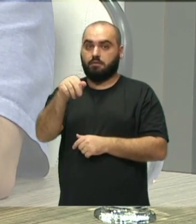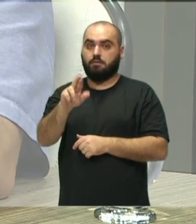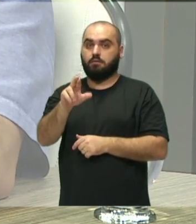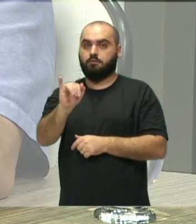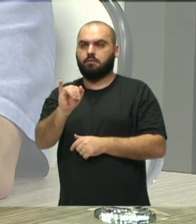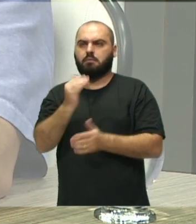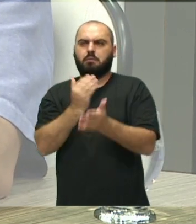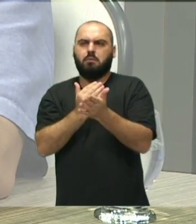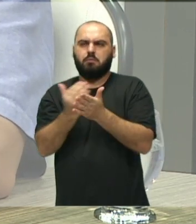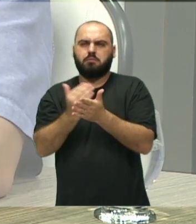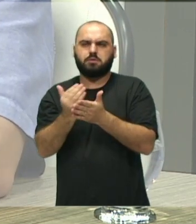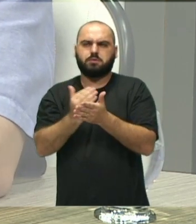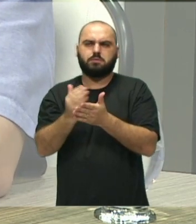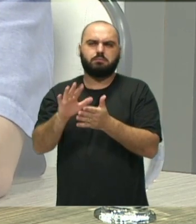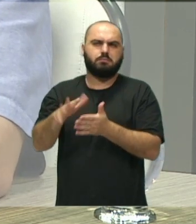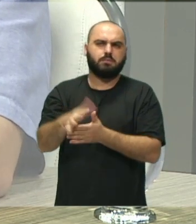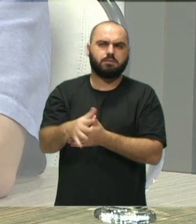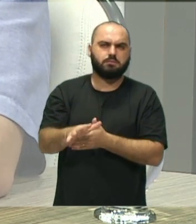em 2016.